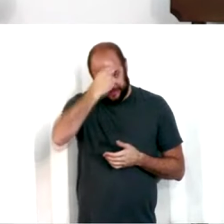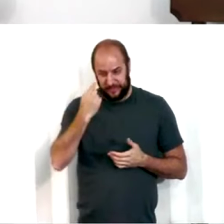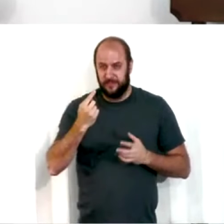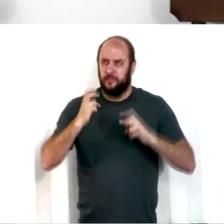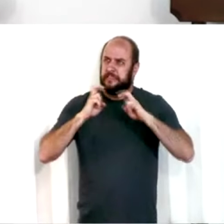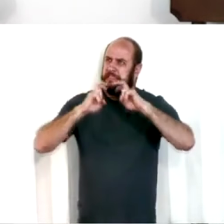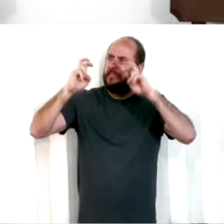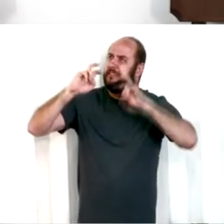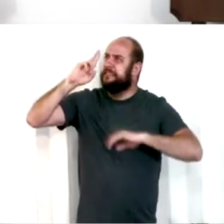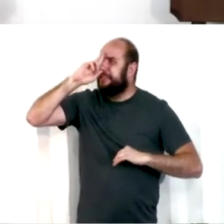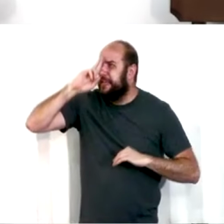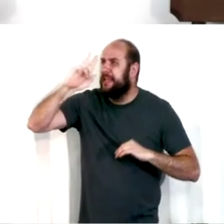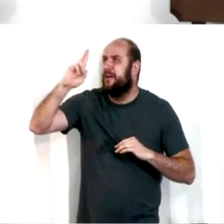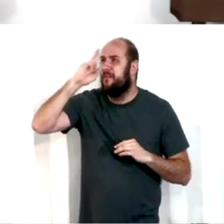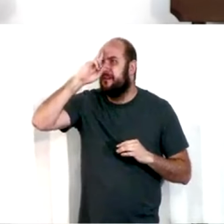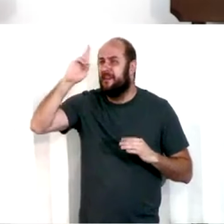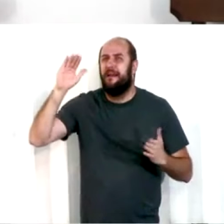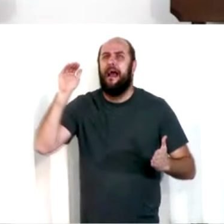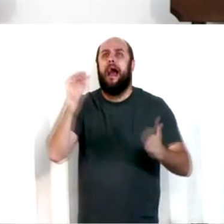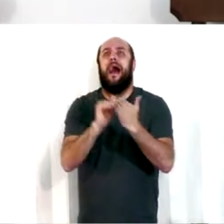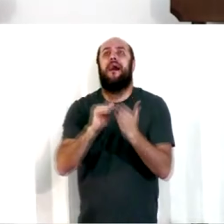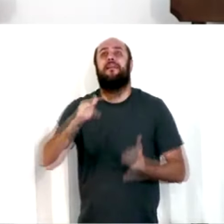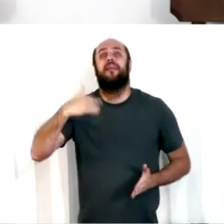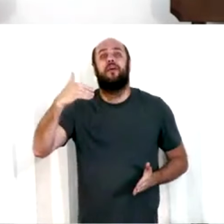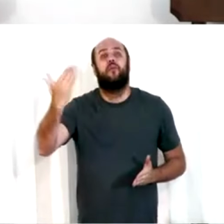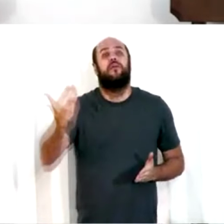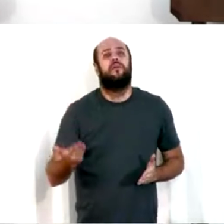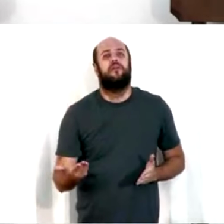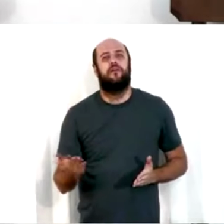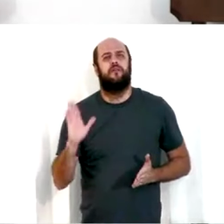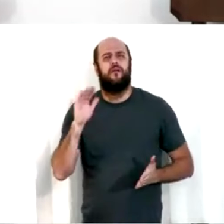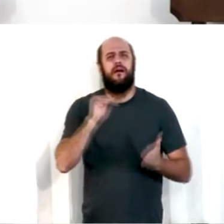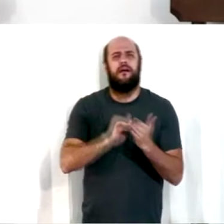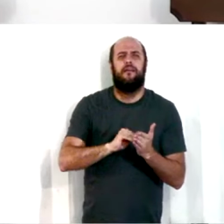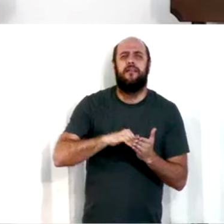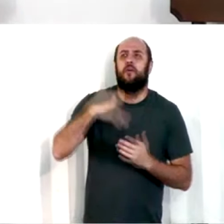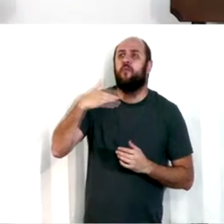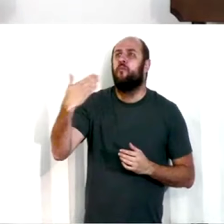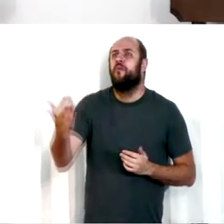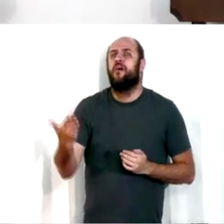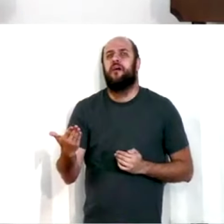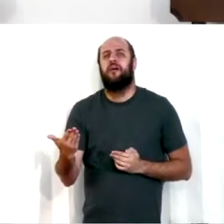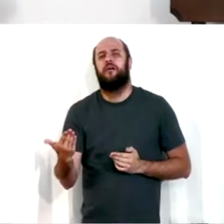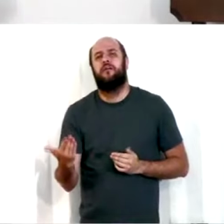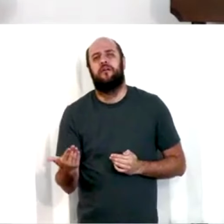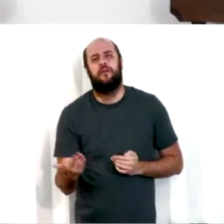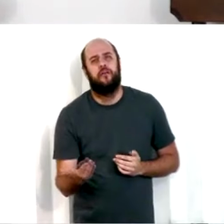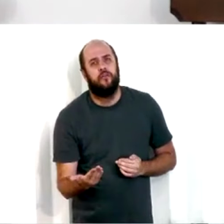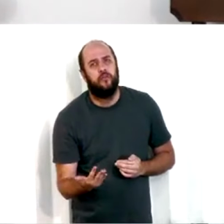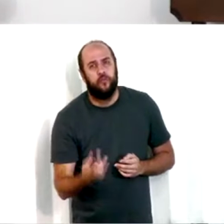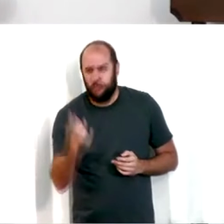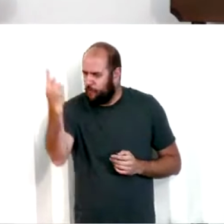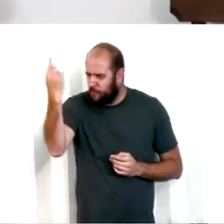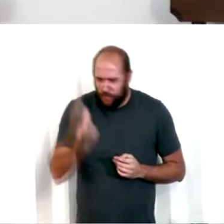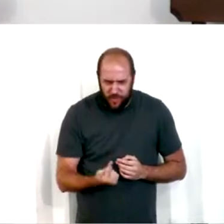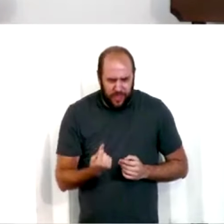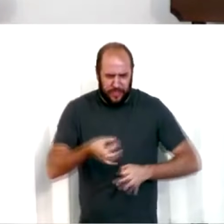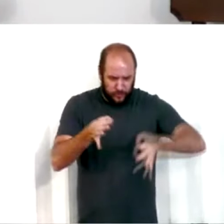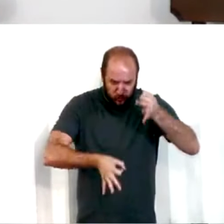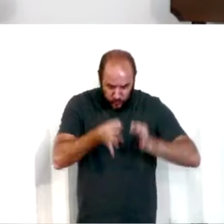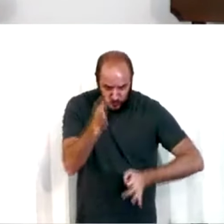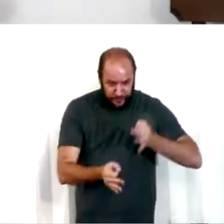ao Senhor: Senhor, até quando? Até quando não vingas o nosso sangue? Até quando não vens e estabeleces